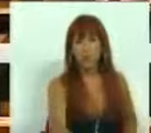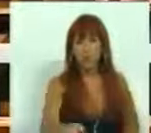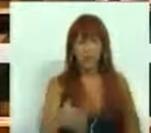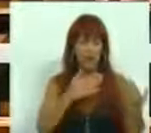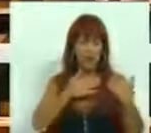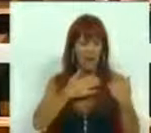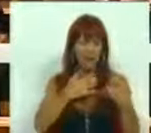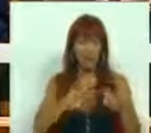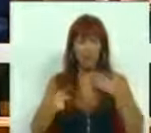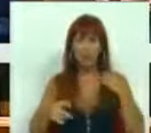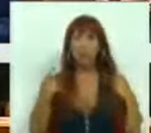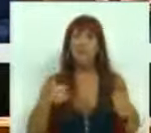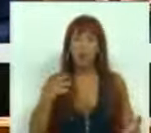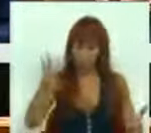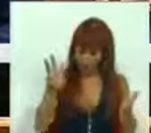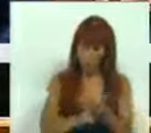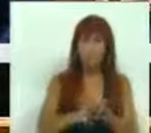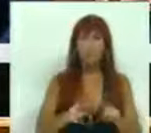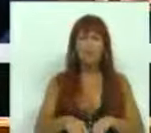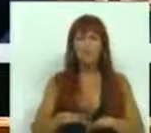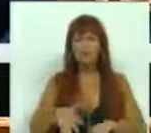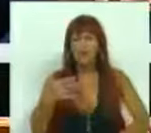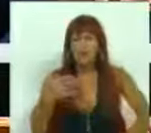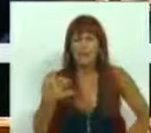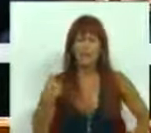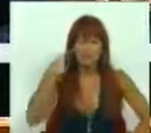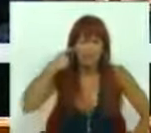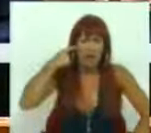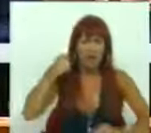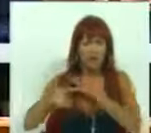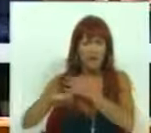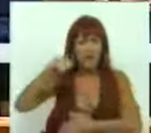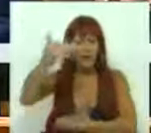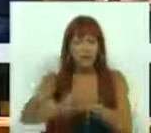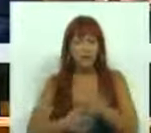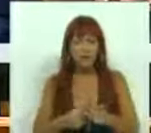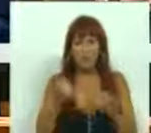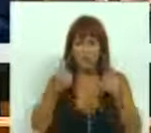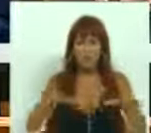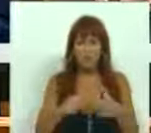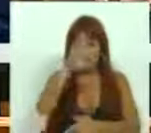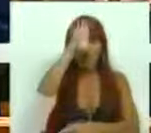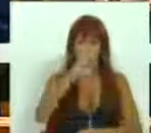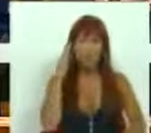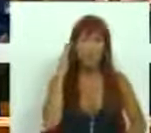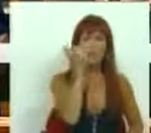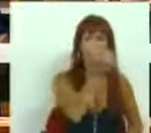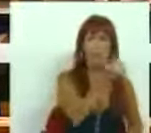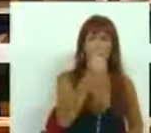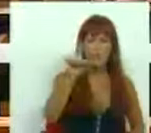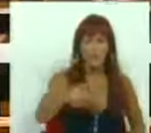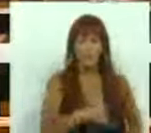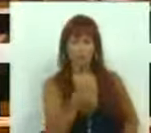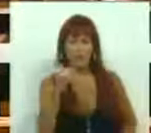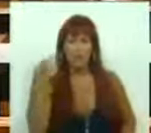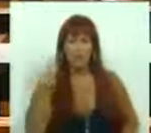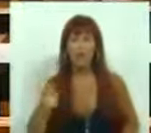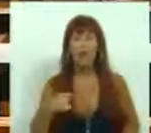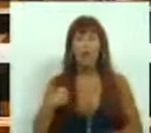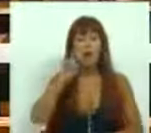a responsabilidade de ter aprovado, já lá vão 7 anos, a resolução do Conselho de Ministros nº 50/2004,